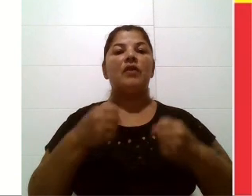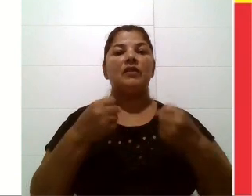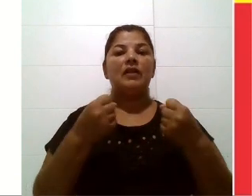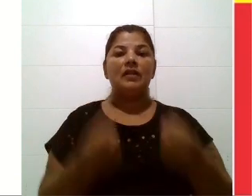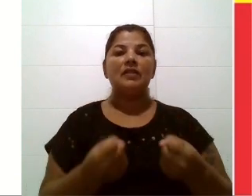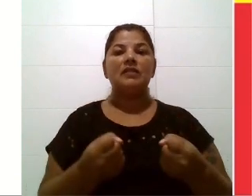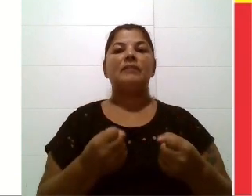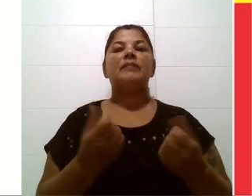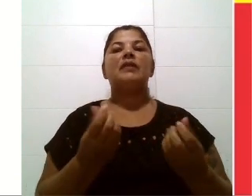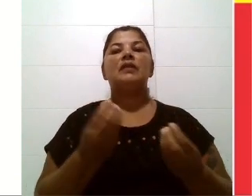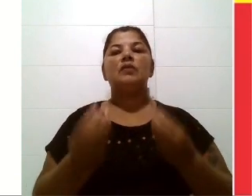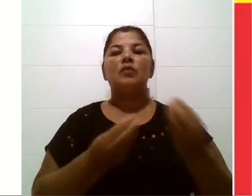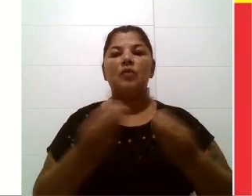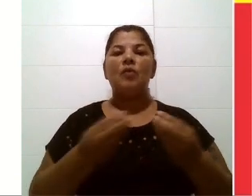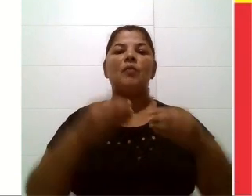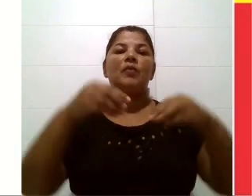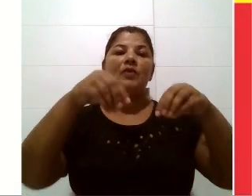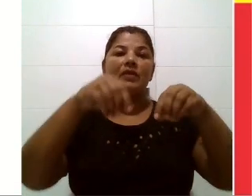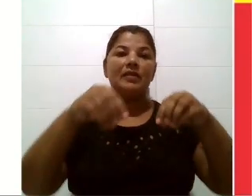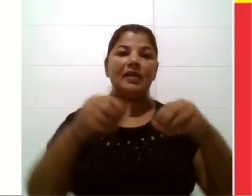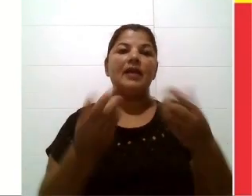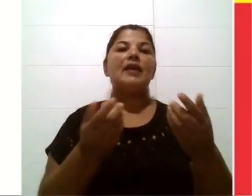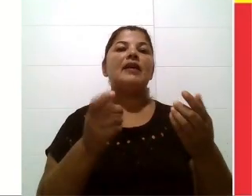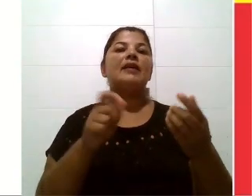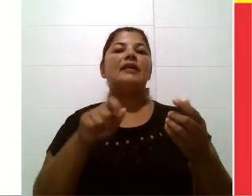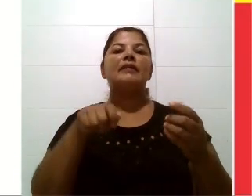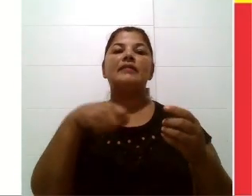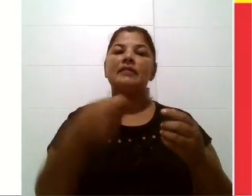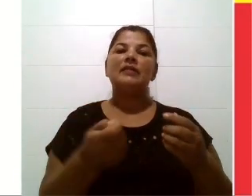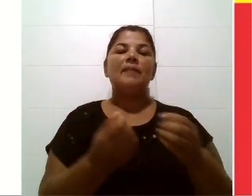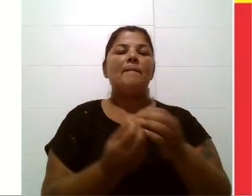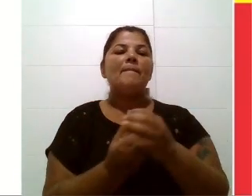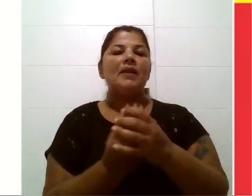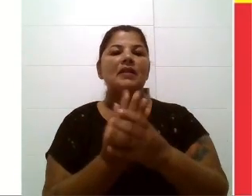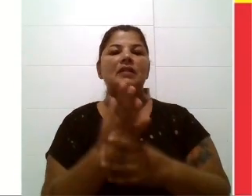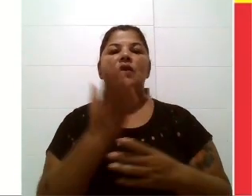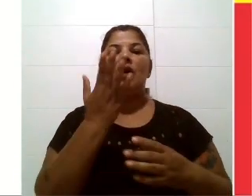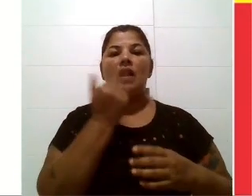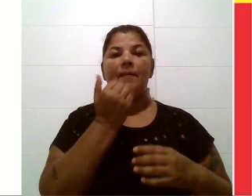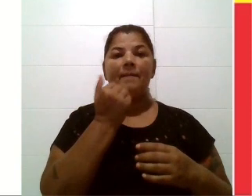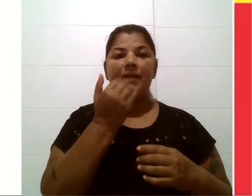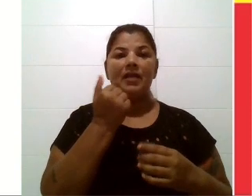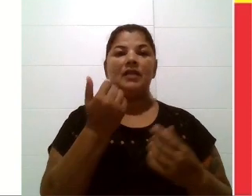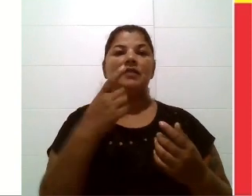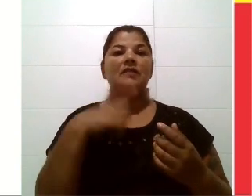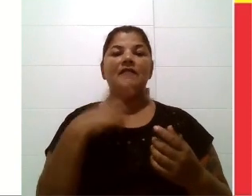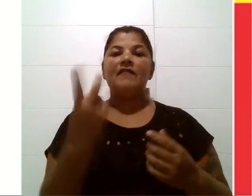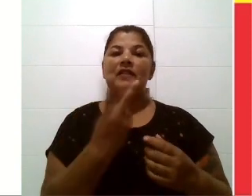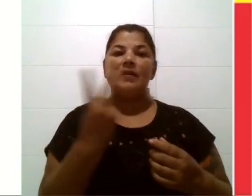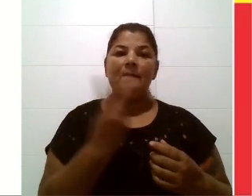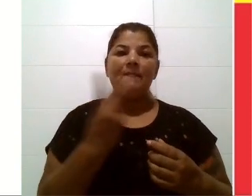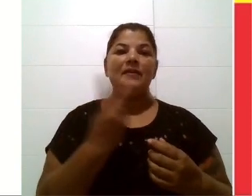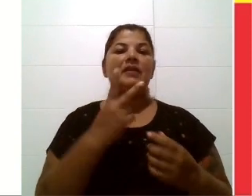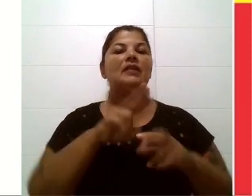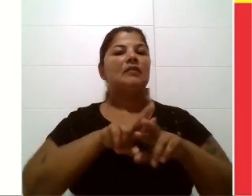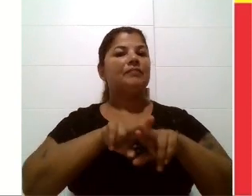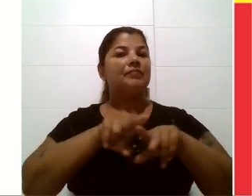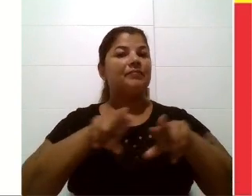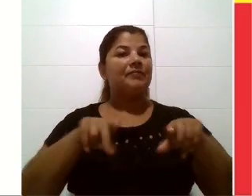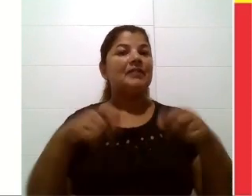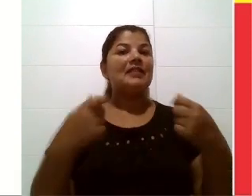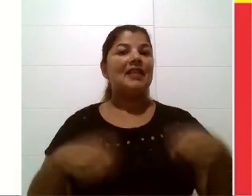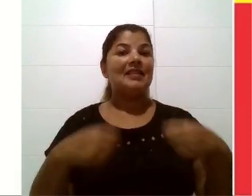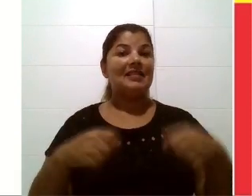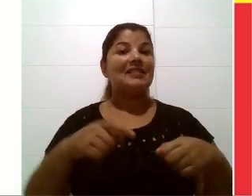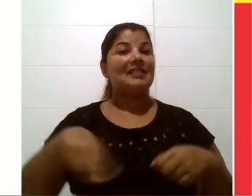dos nutrientes para a terra, proporcionando um plantio de alimentos ricos em vitaminas, sais minerais